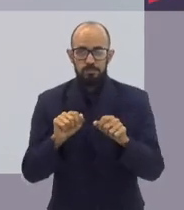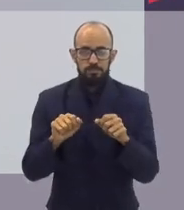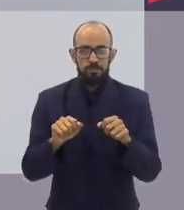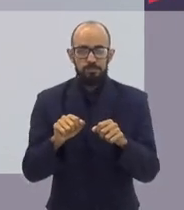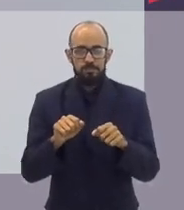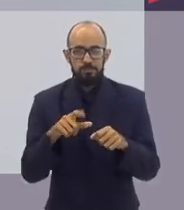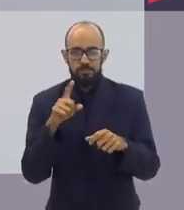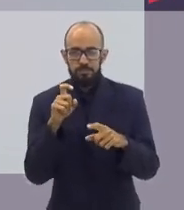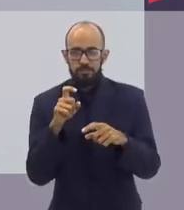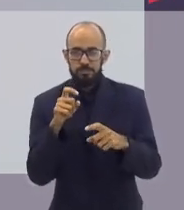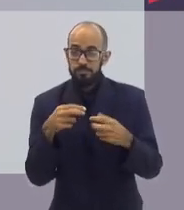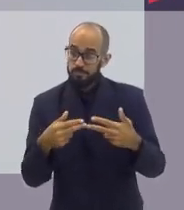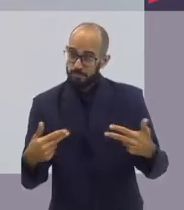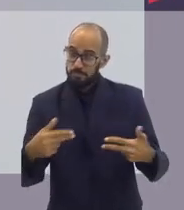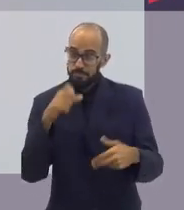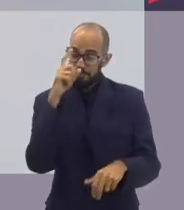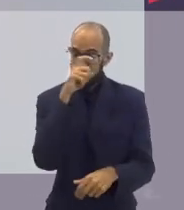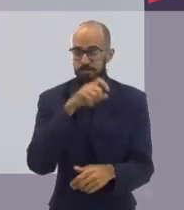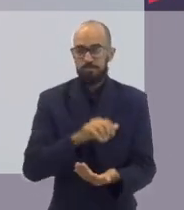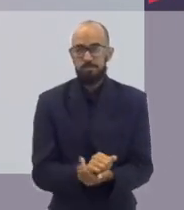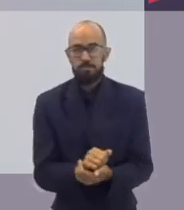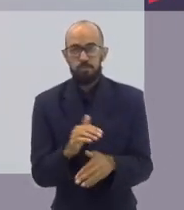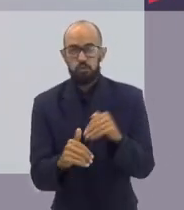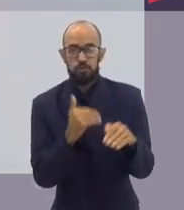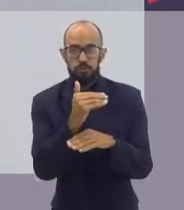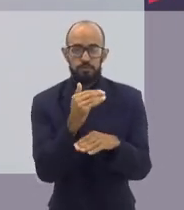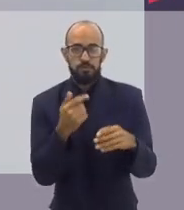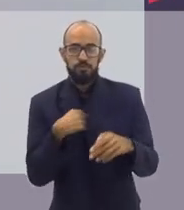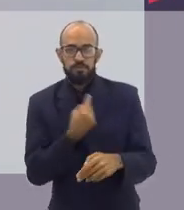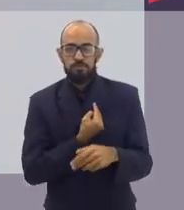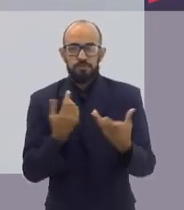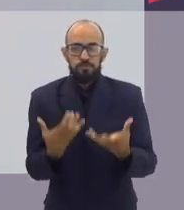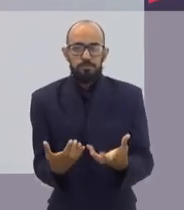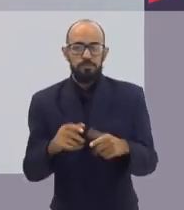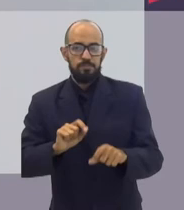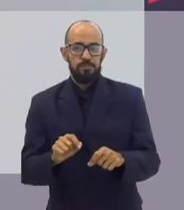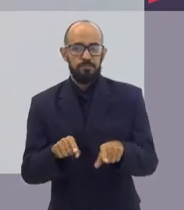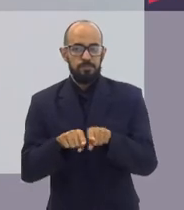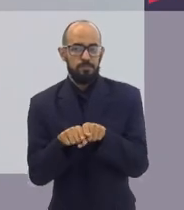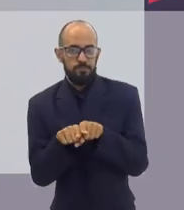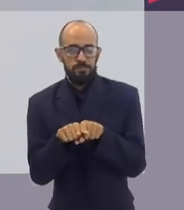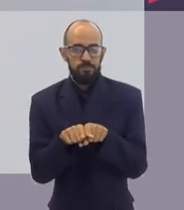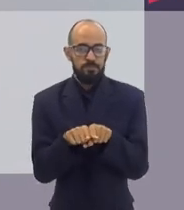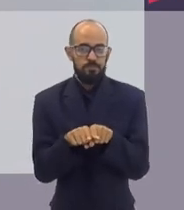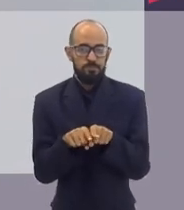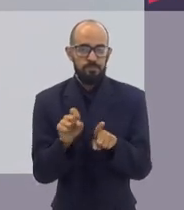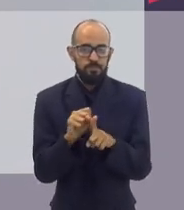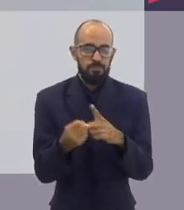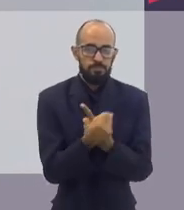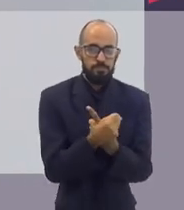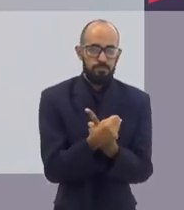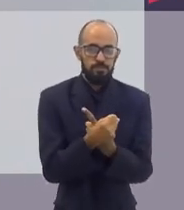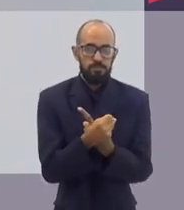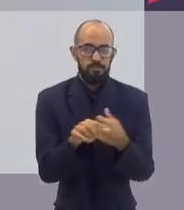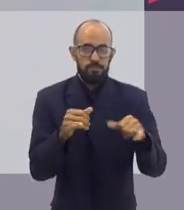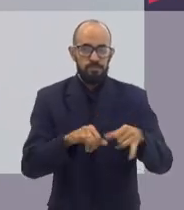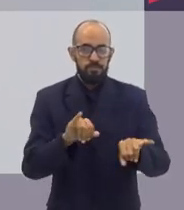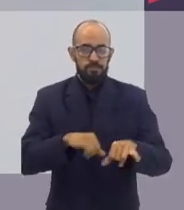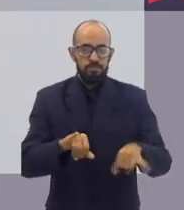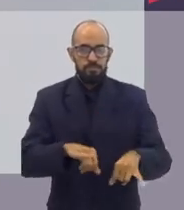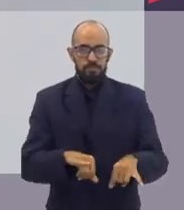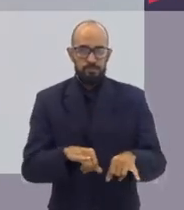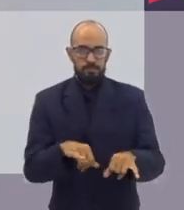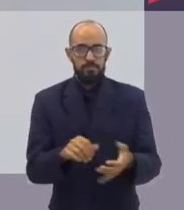alguma coisa extremamente difícil, né? E o que, sobretudo, a gente quer, através da em parceria com a Sociedade Brasileira de Farmacologia e